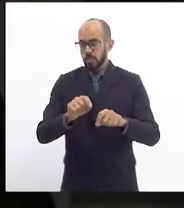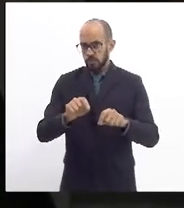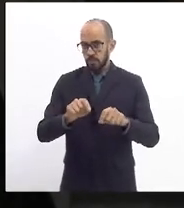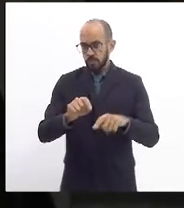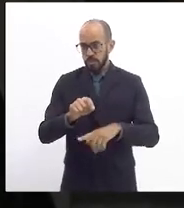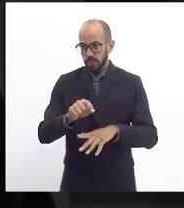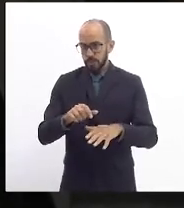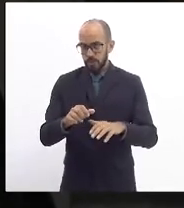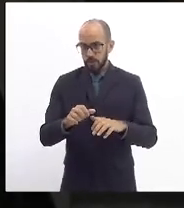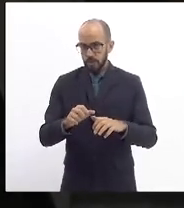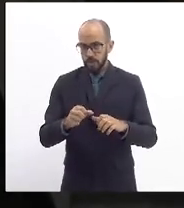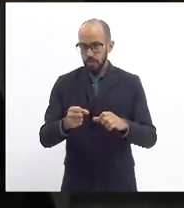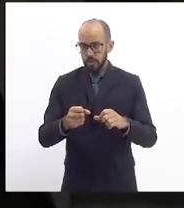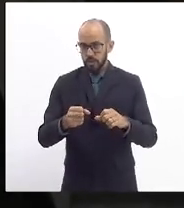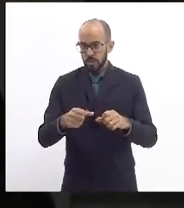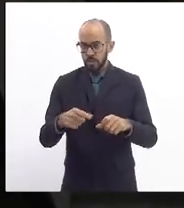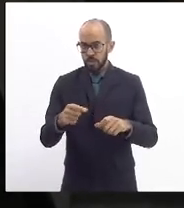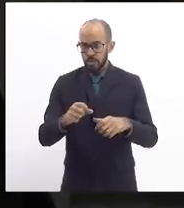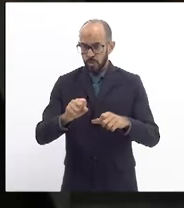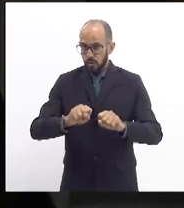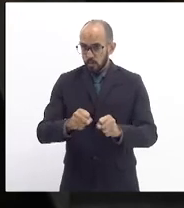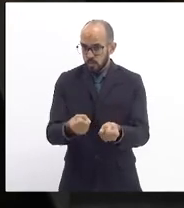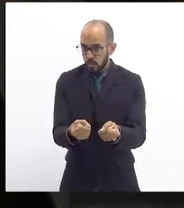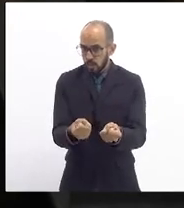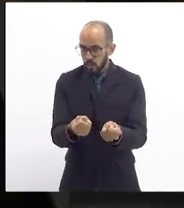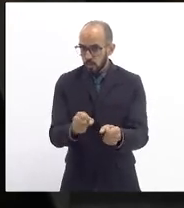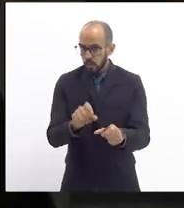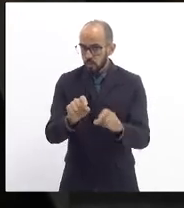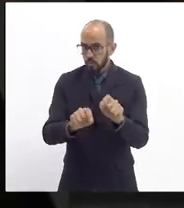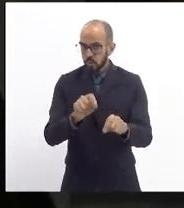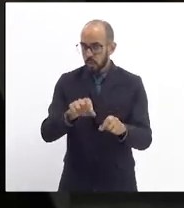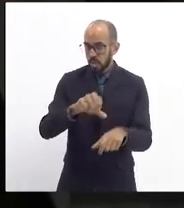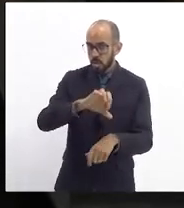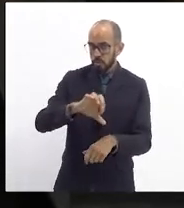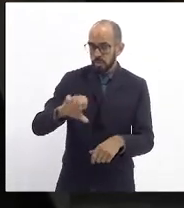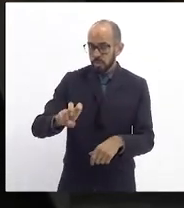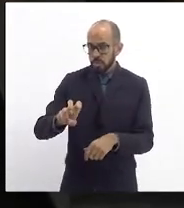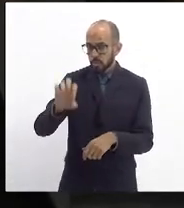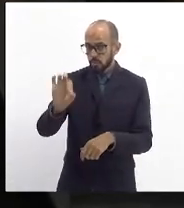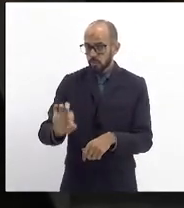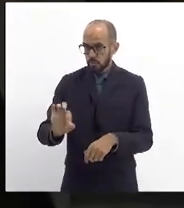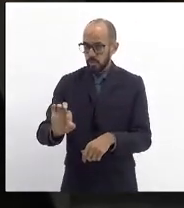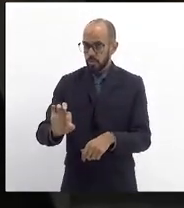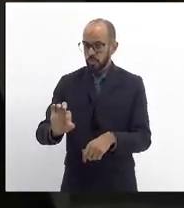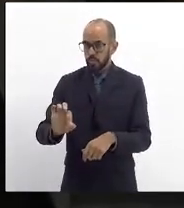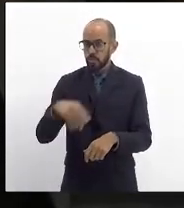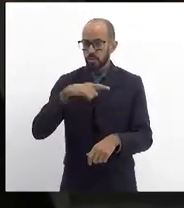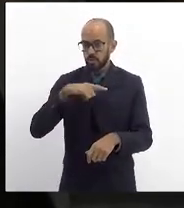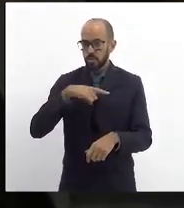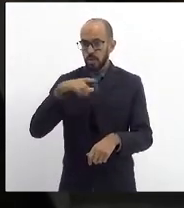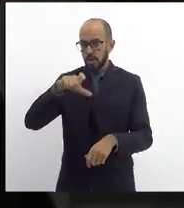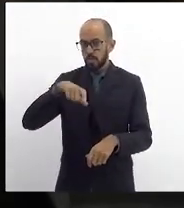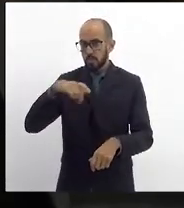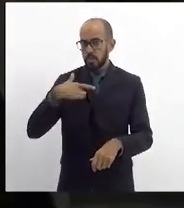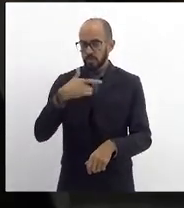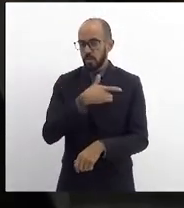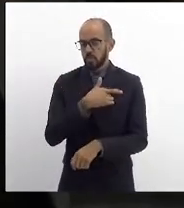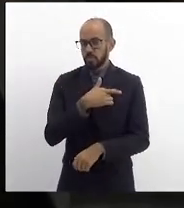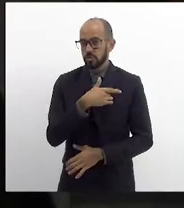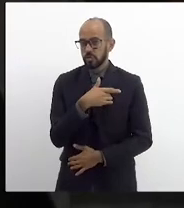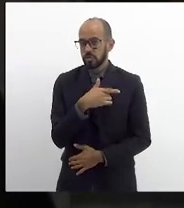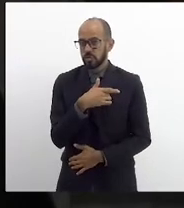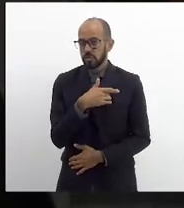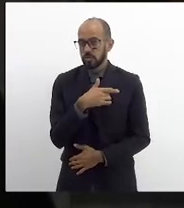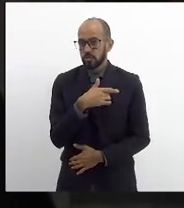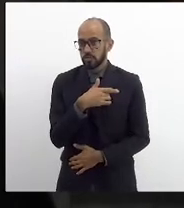assessores seguramente 95% tem um plano de saúde